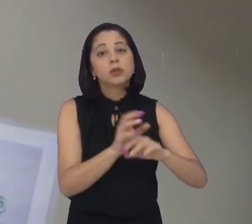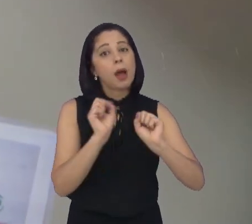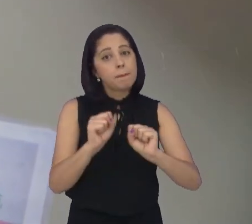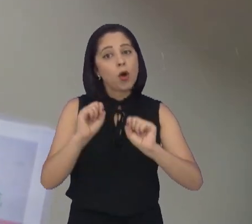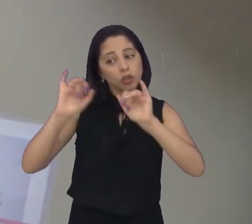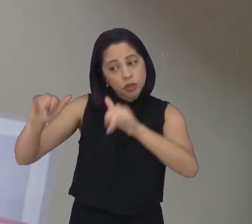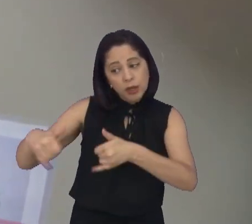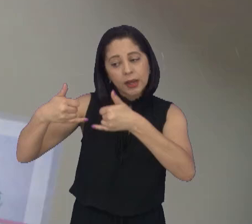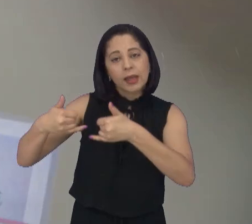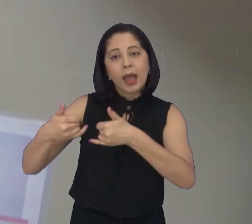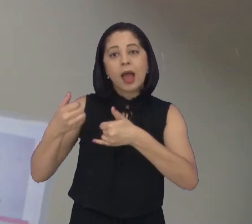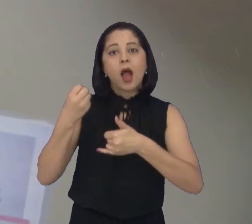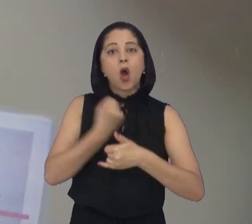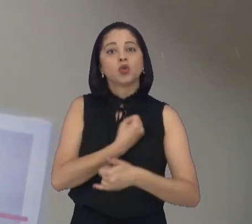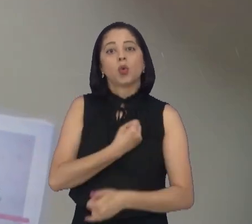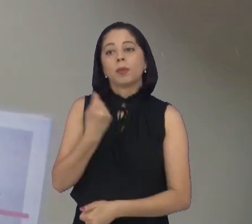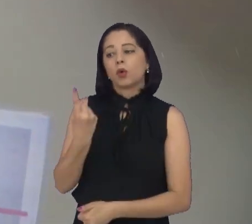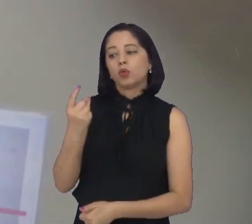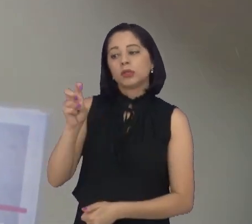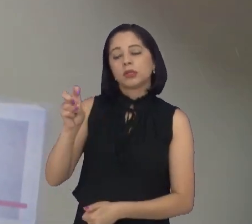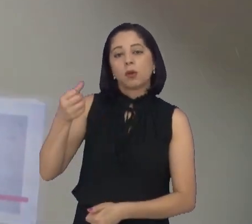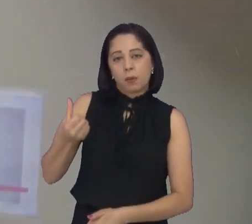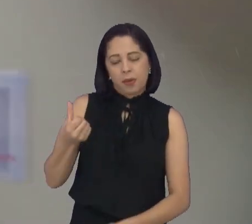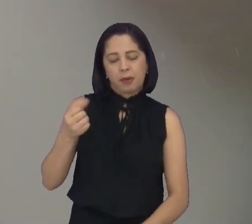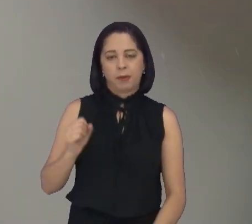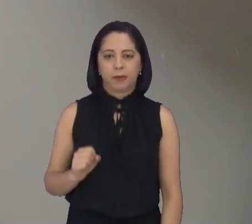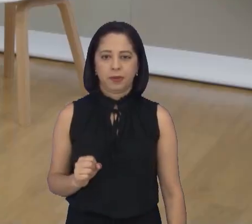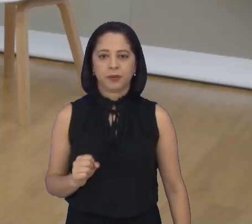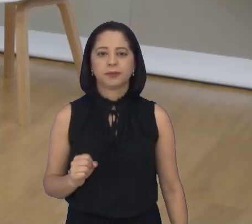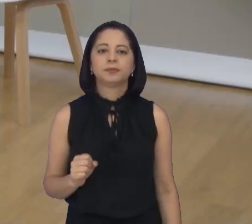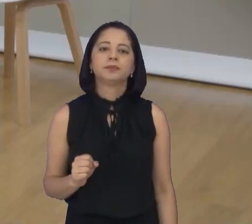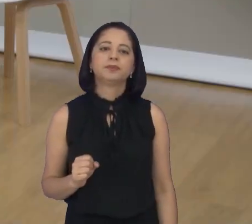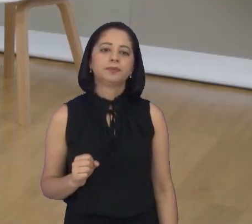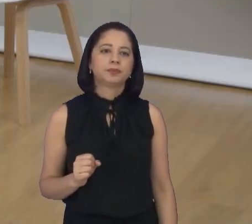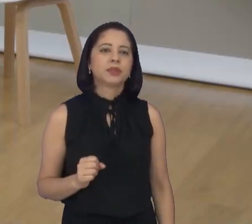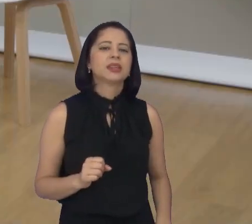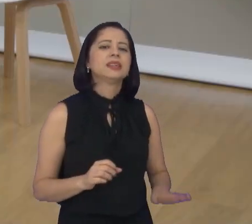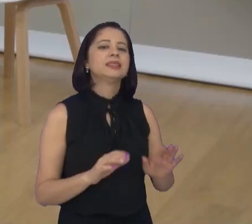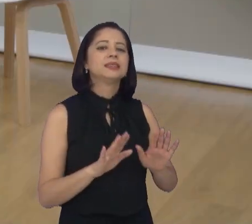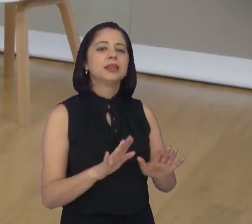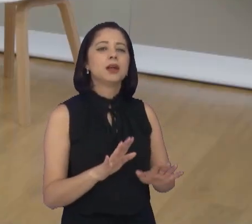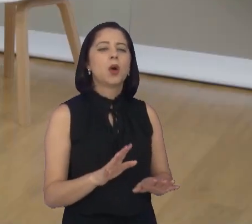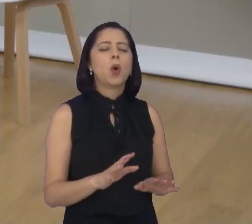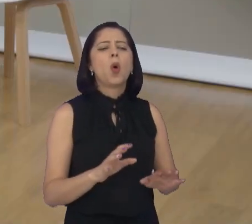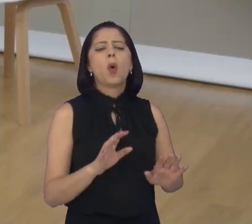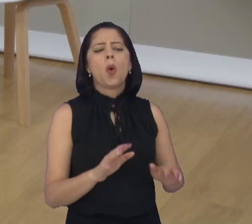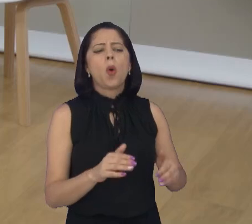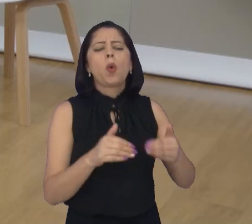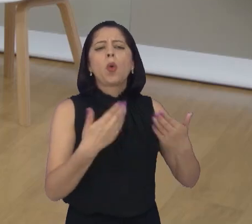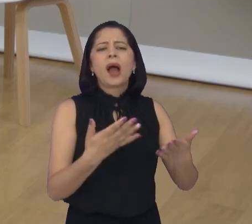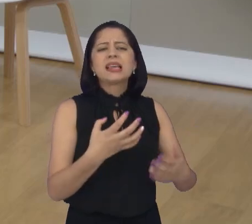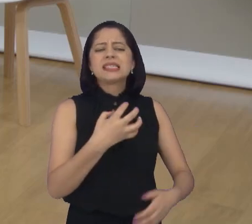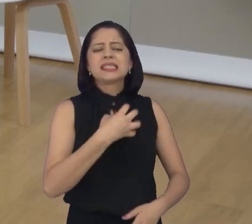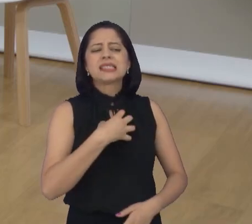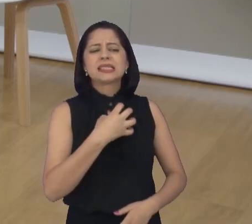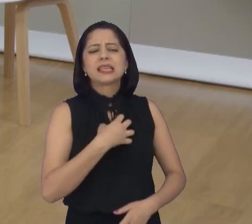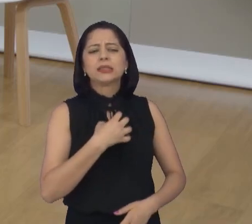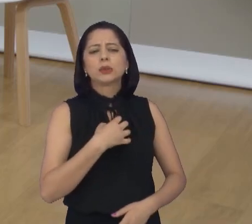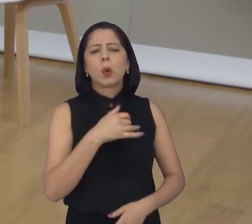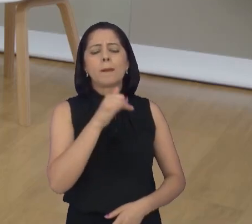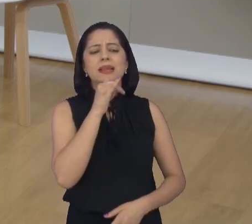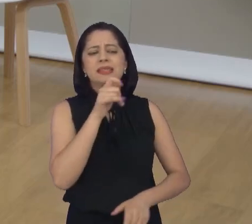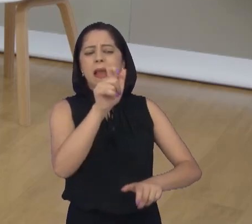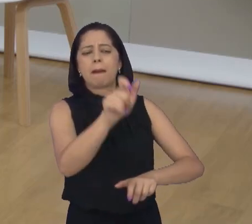com a Prefeitura pelo canal 156. Giulia, quais são os sintomas de uma pessoa, de